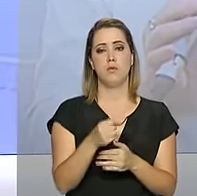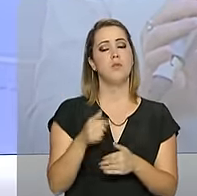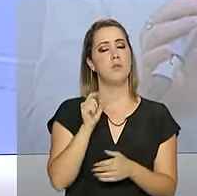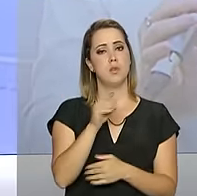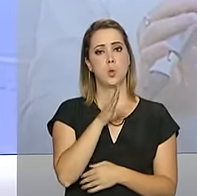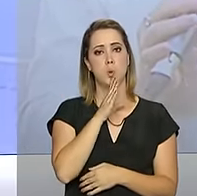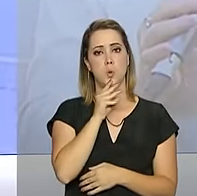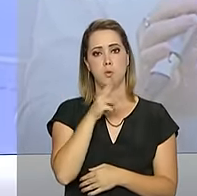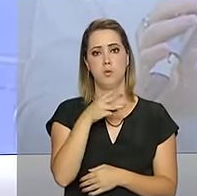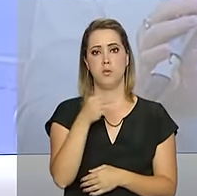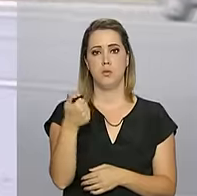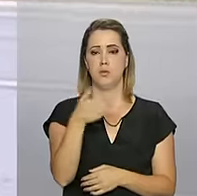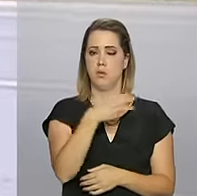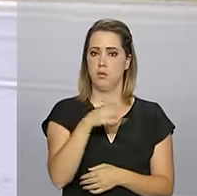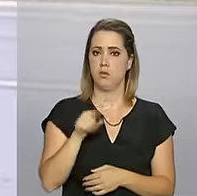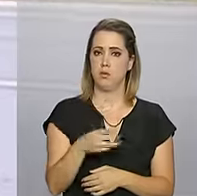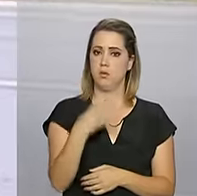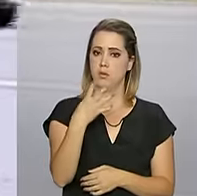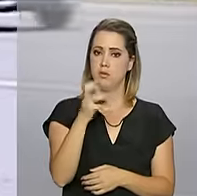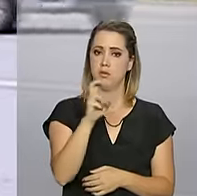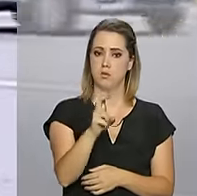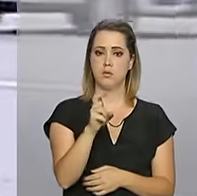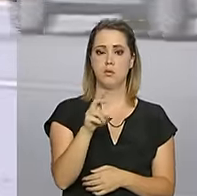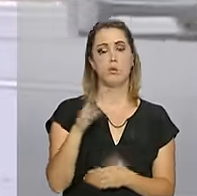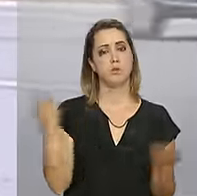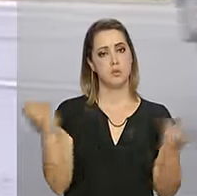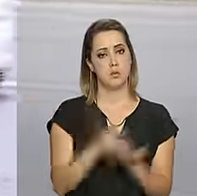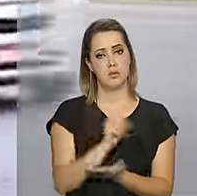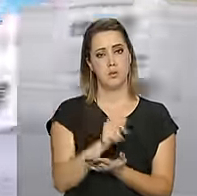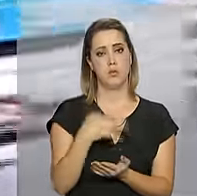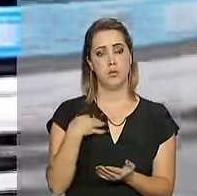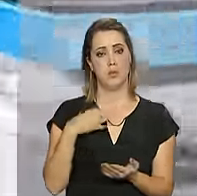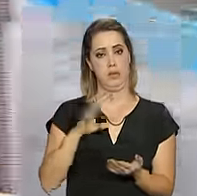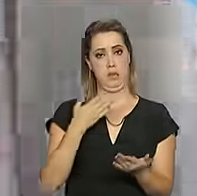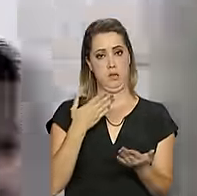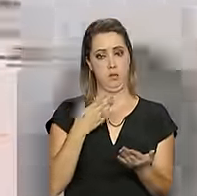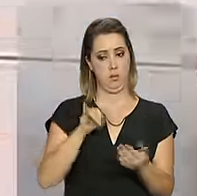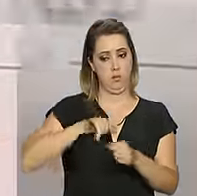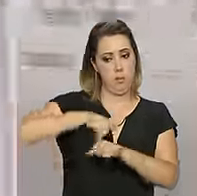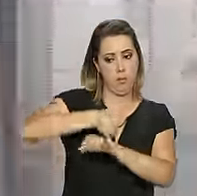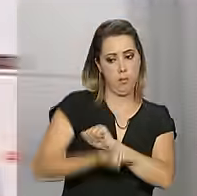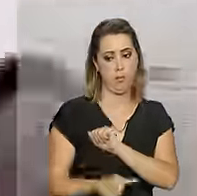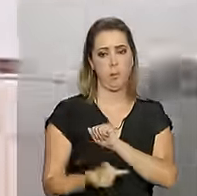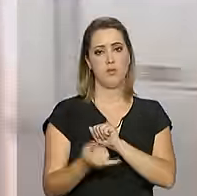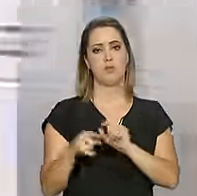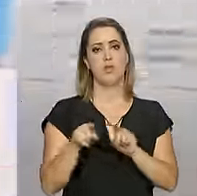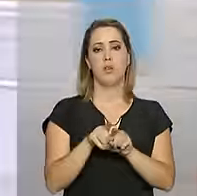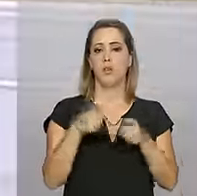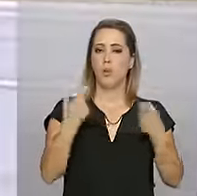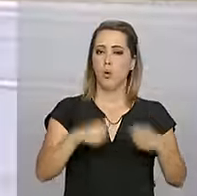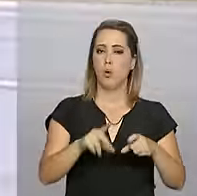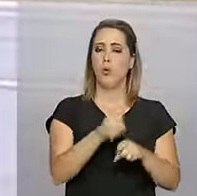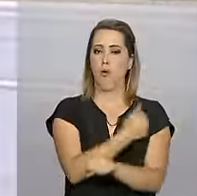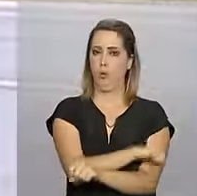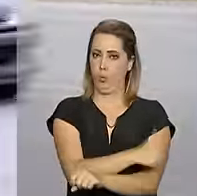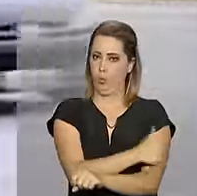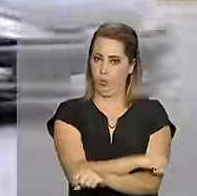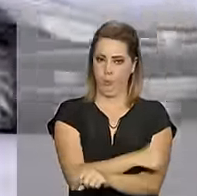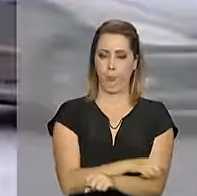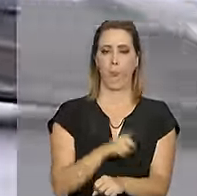das 13h45 de hoje da queda de uma aeronave na altura da Ilha Rasa, em Paraty, no Rio de